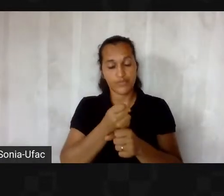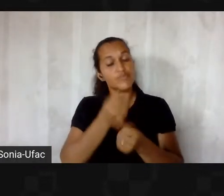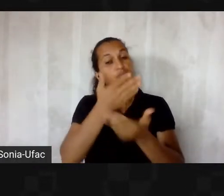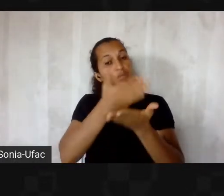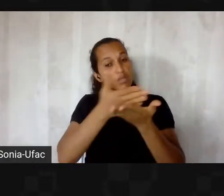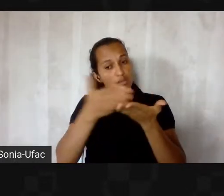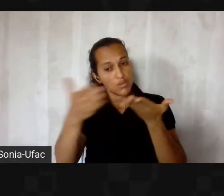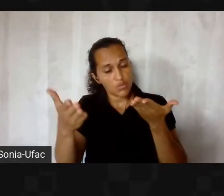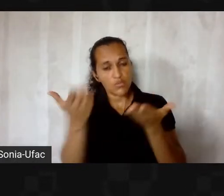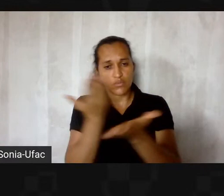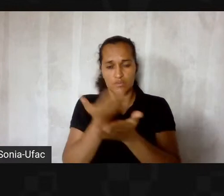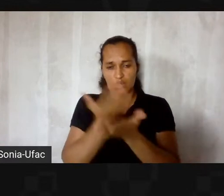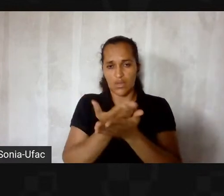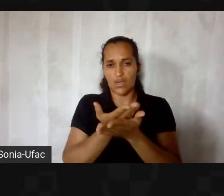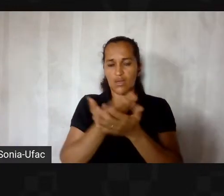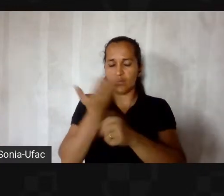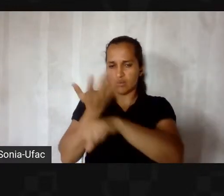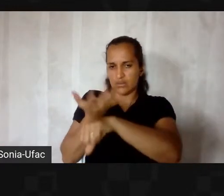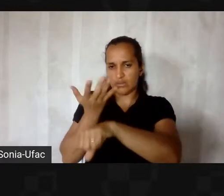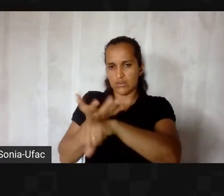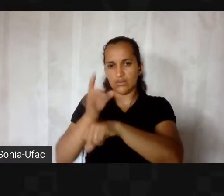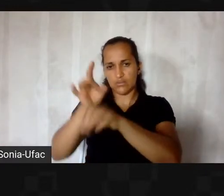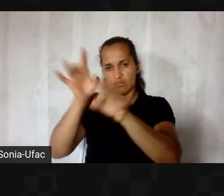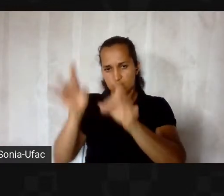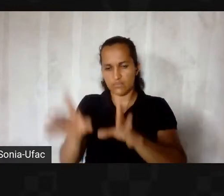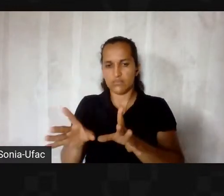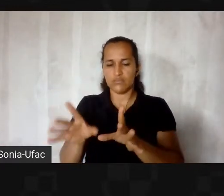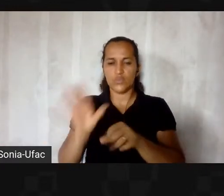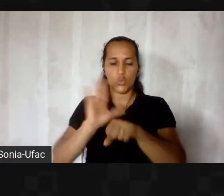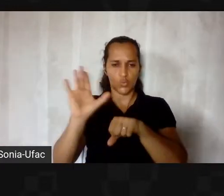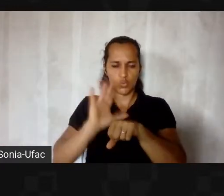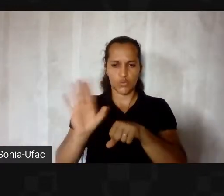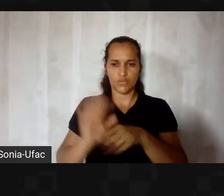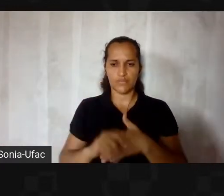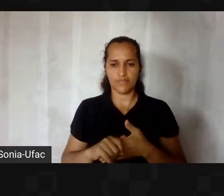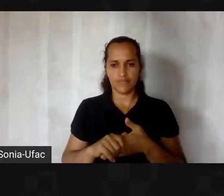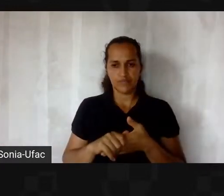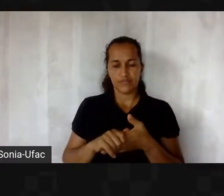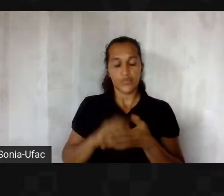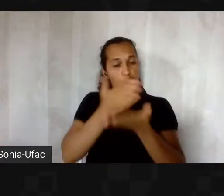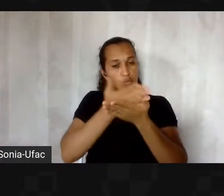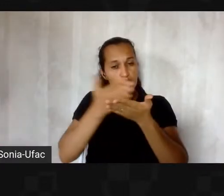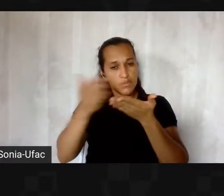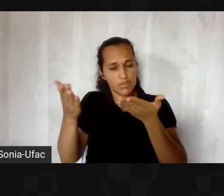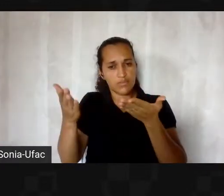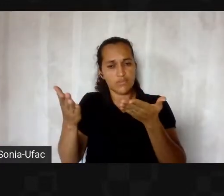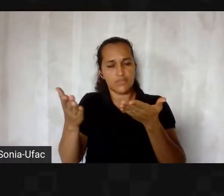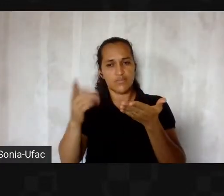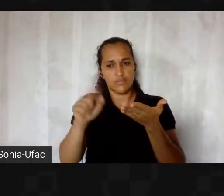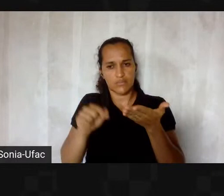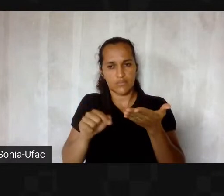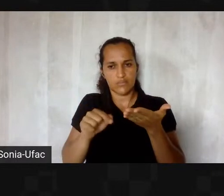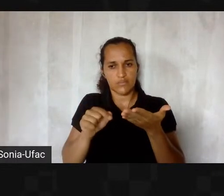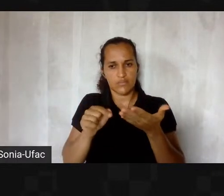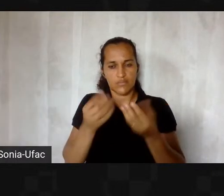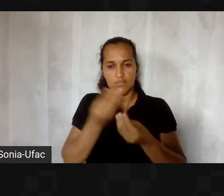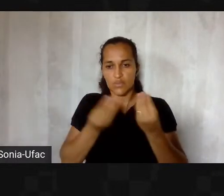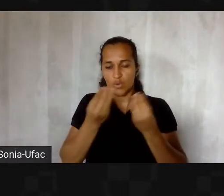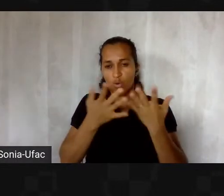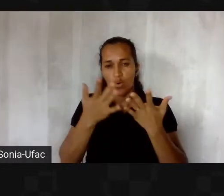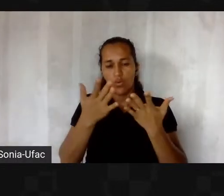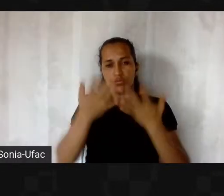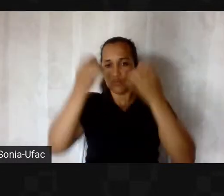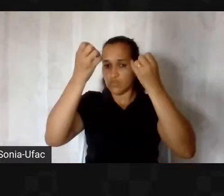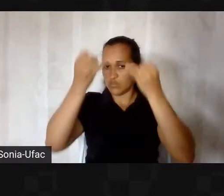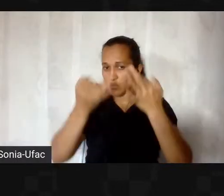disciplinas específicas de cada curso. No início, falando do pessoal docente,